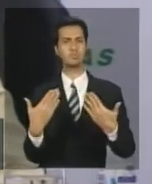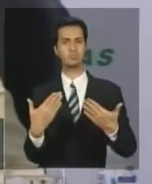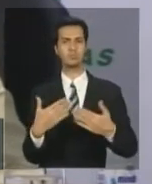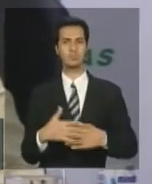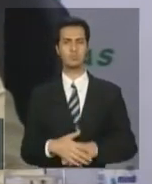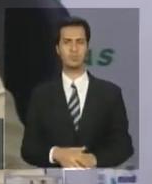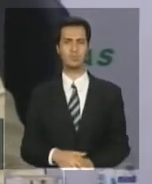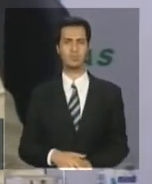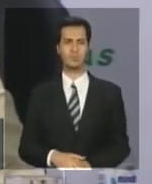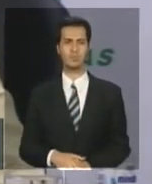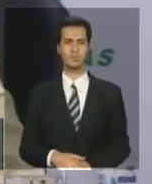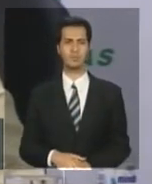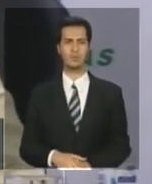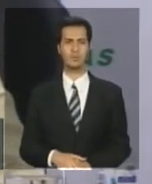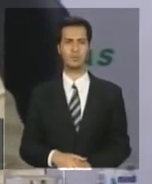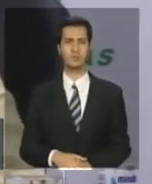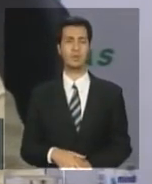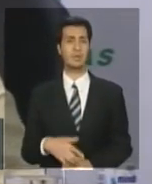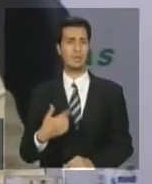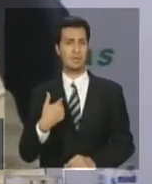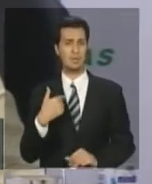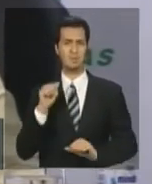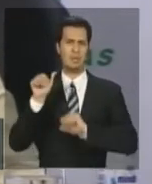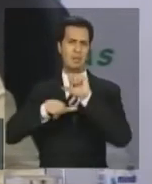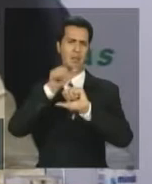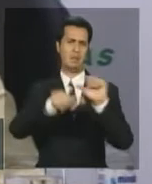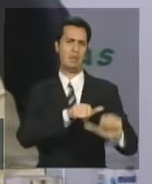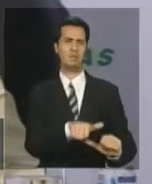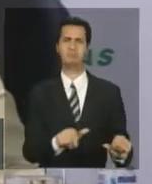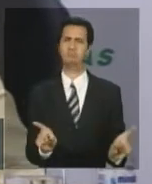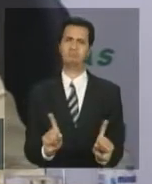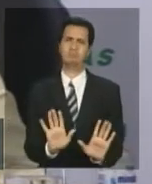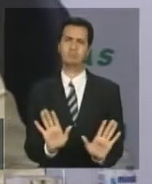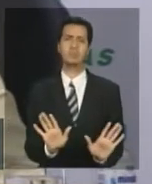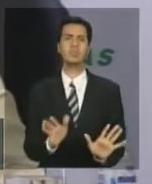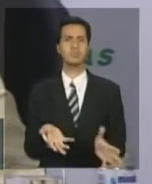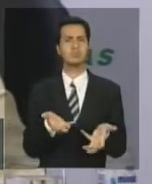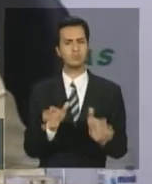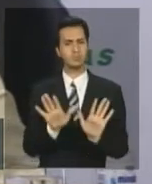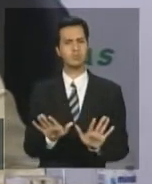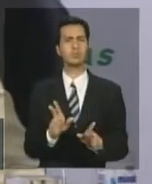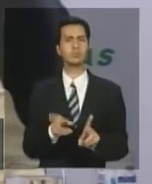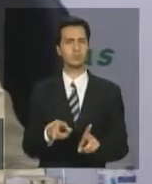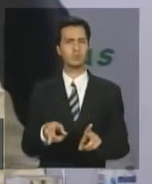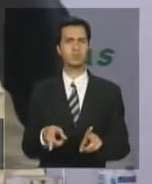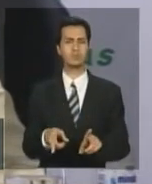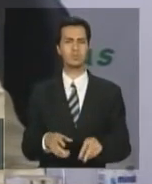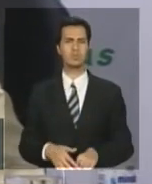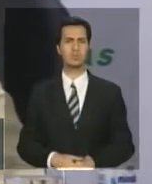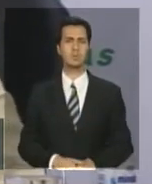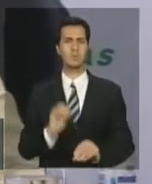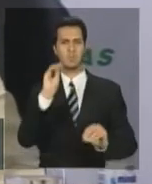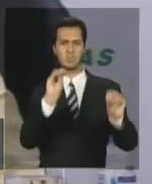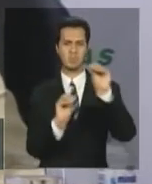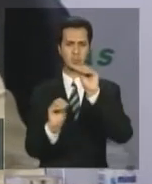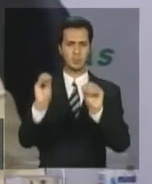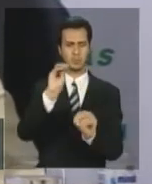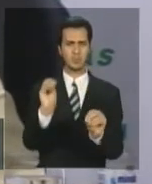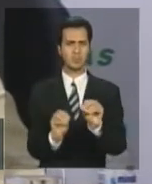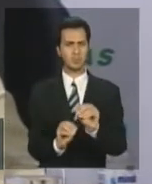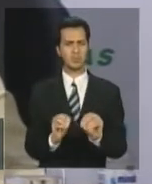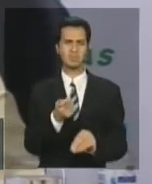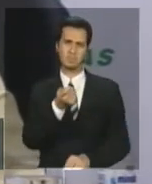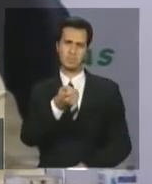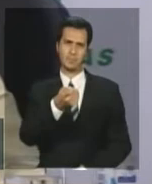sou muito de sair mudando pessoas, não. A tendência é que tenha pouquíssimos movimentos. Alguma coisa sempre